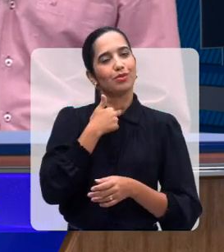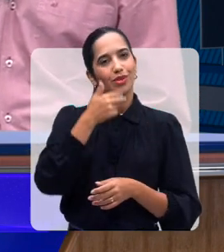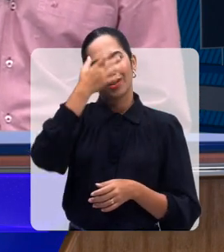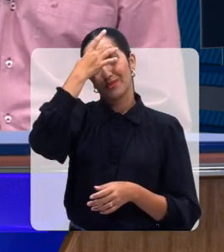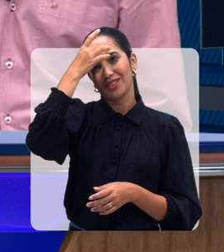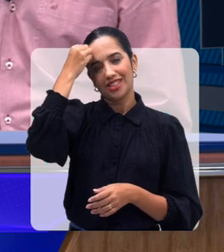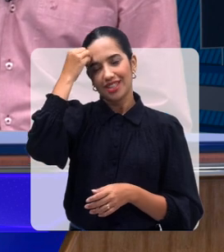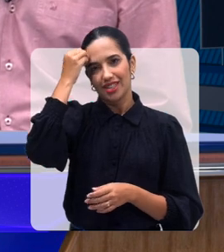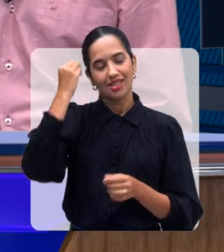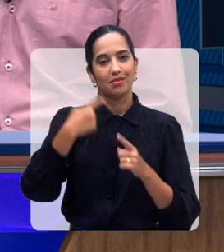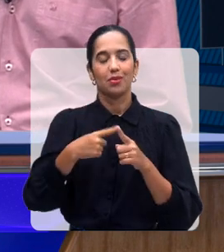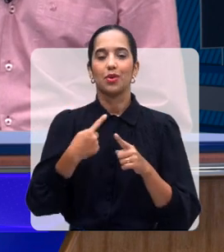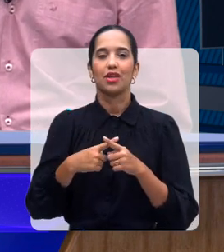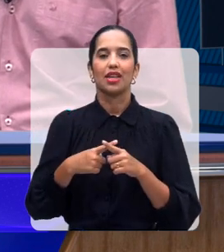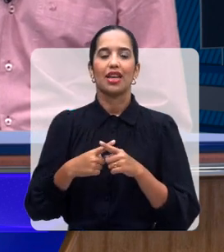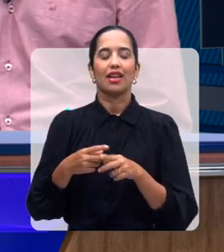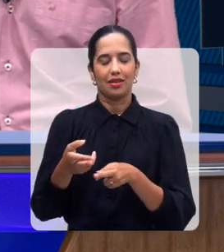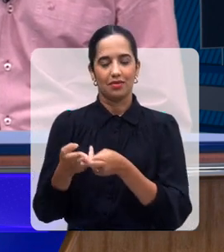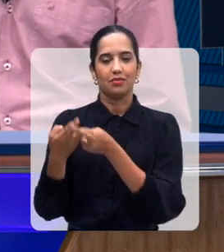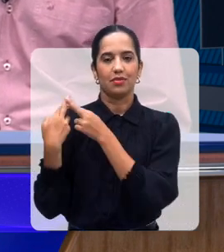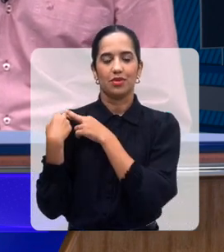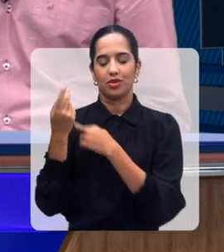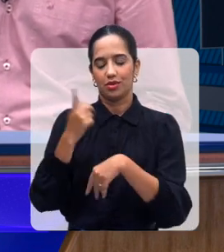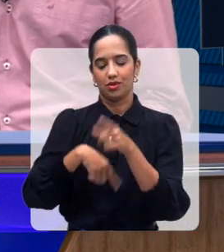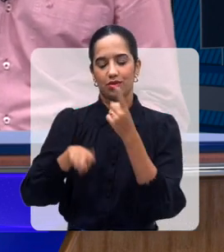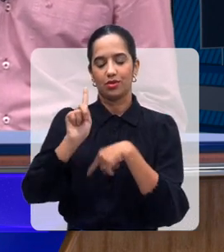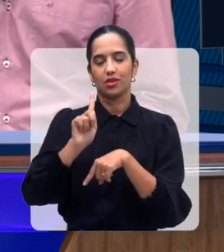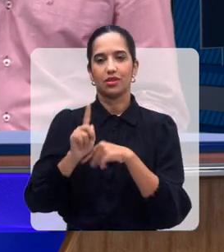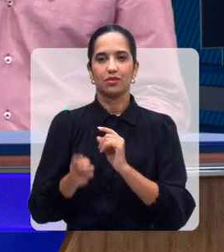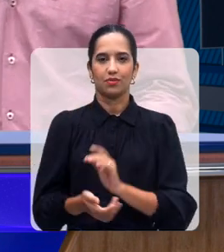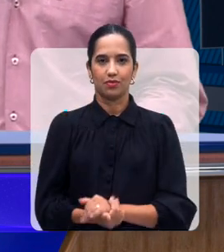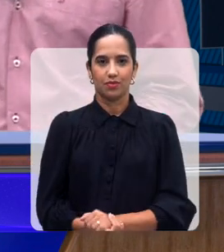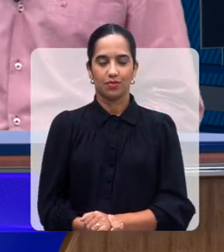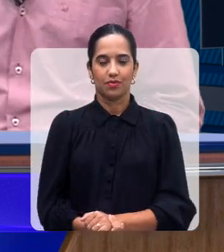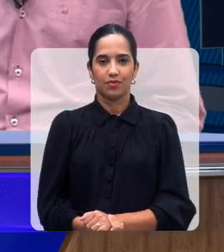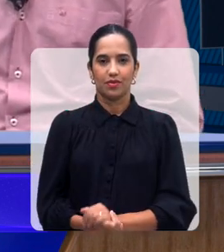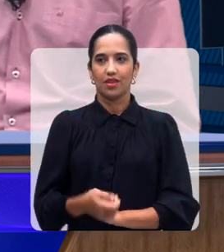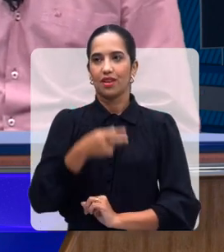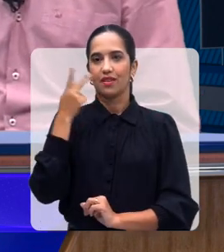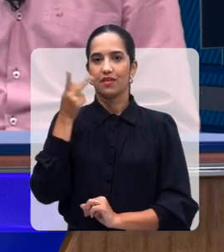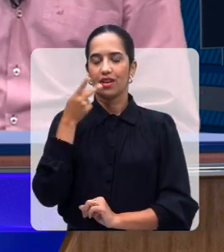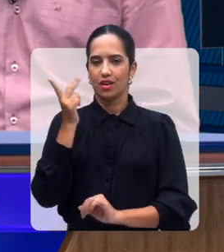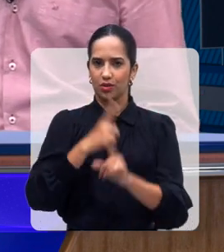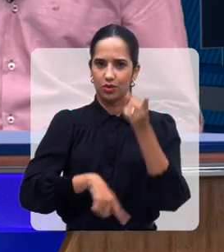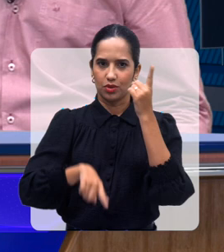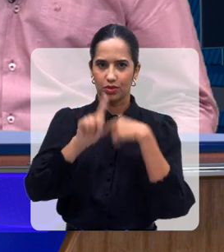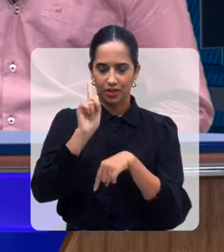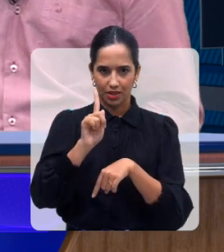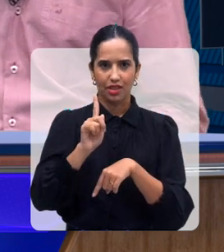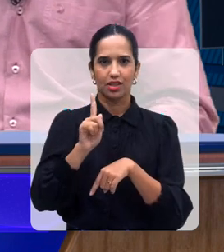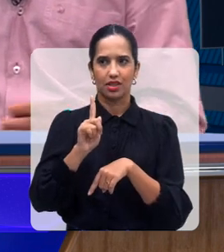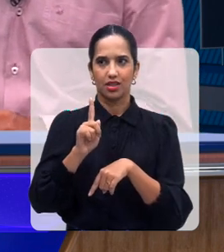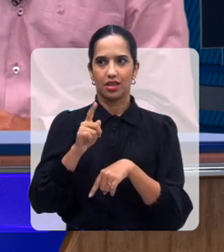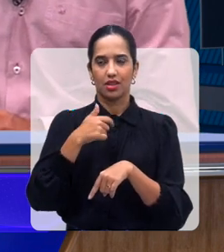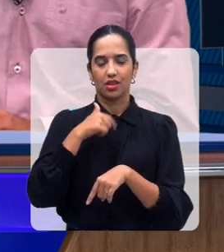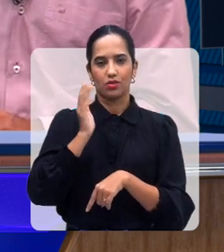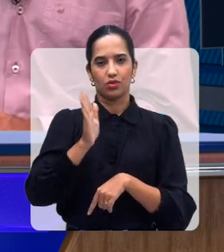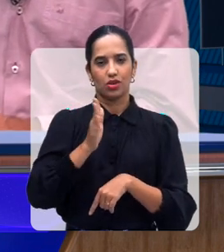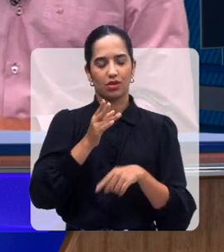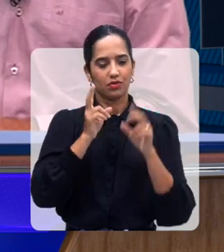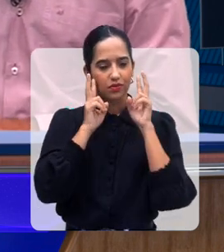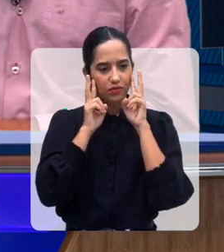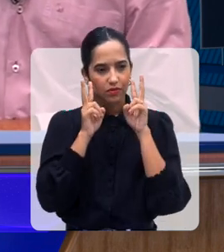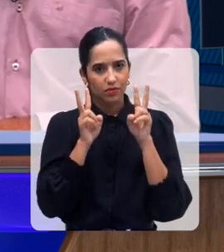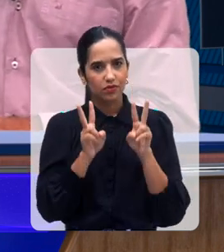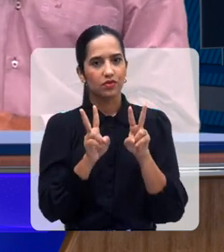porque também toda essa equipe é responsável pelo sucesso do programa. Bom, e falar em sucesso, e esse sucesso que eu tenho